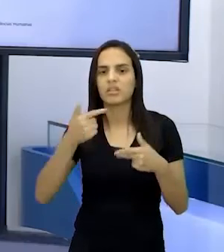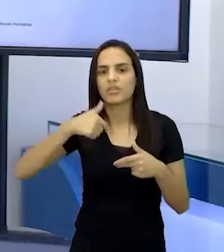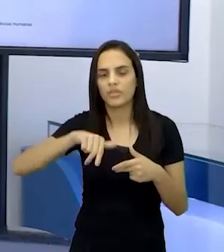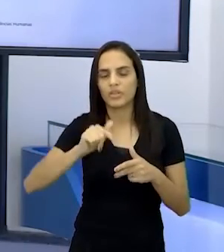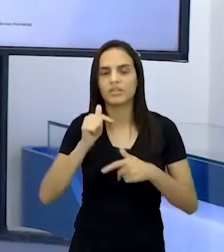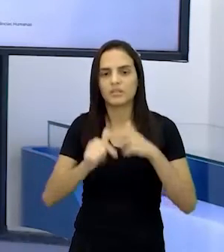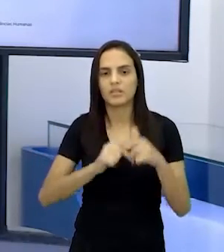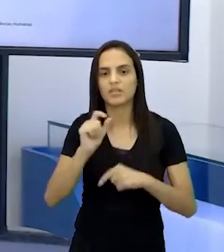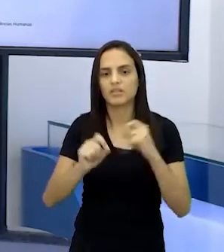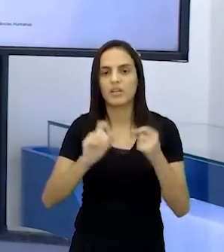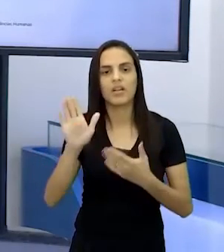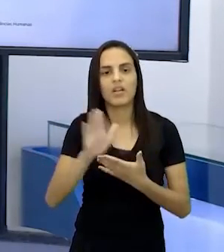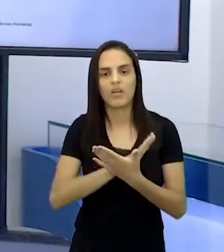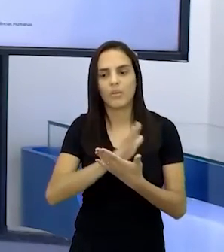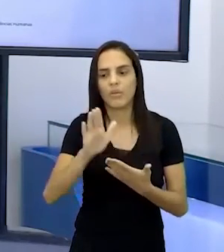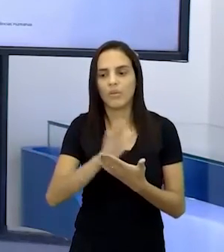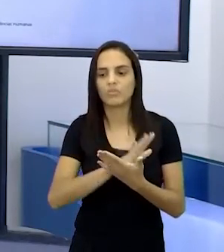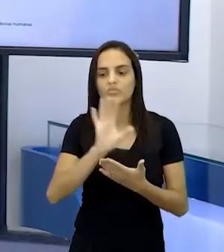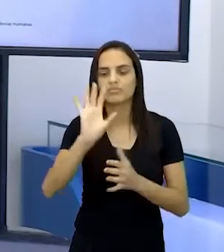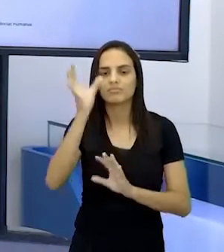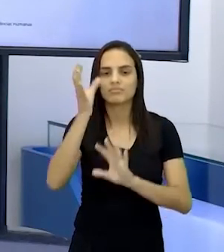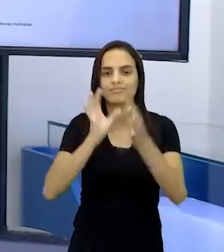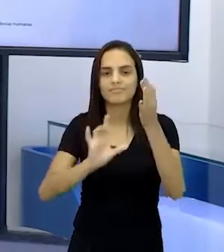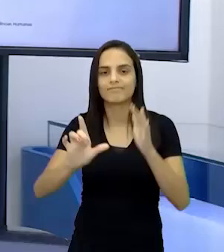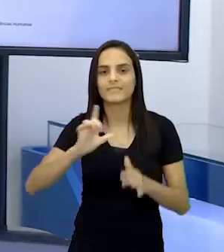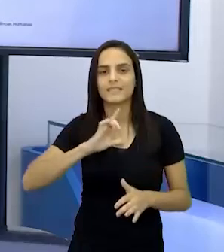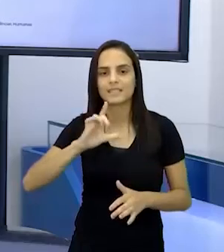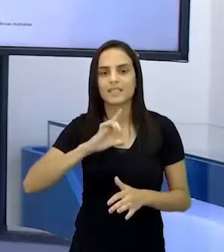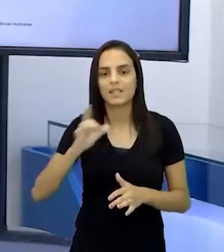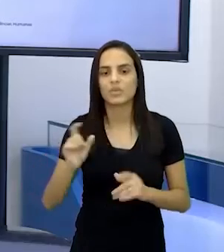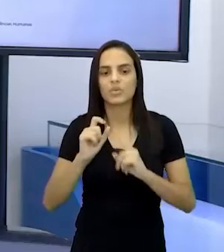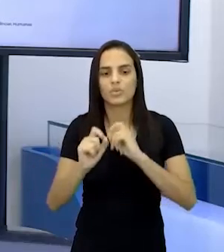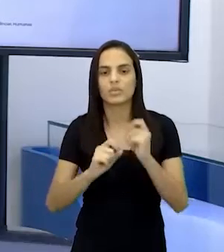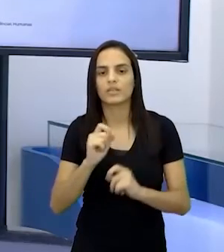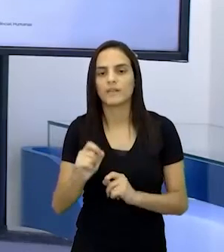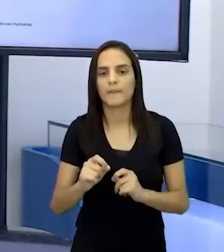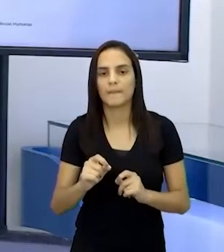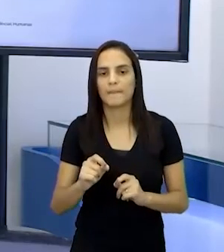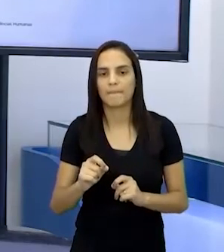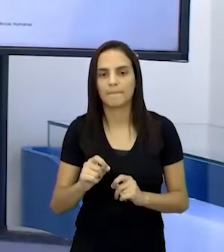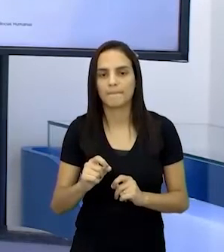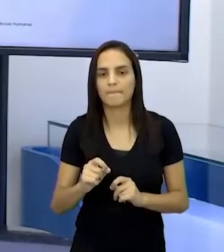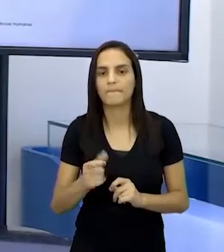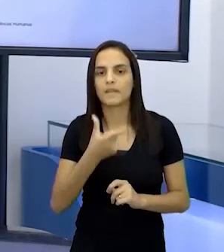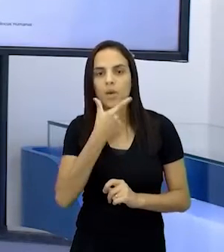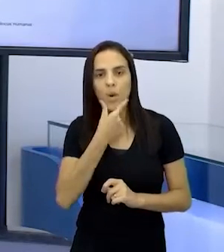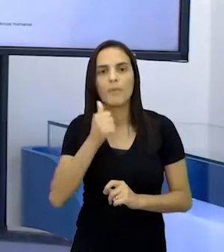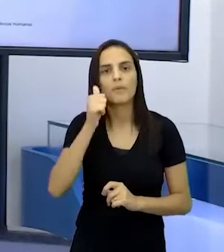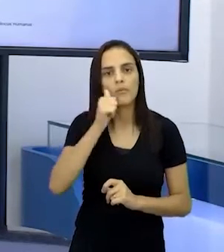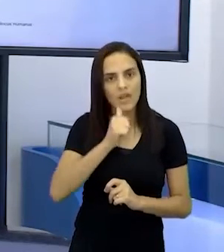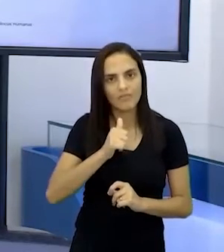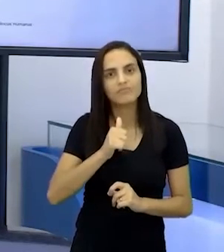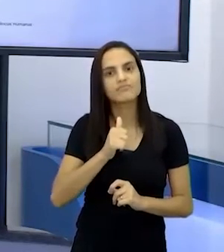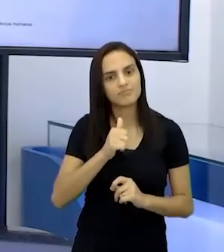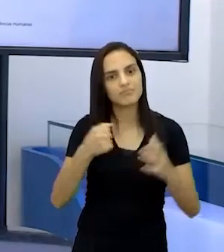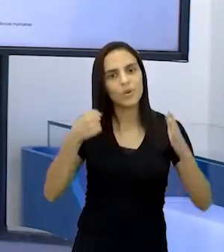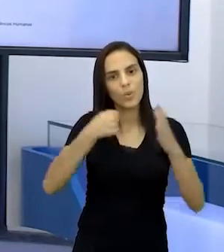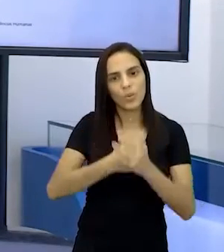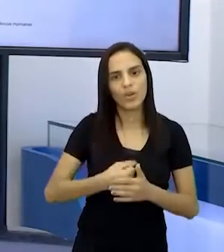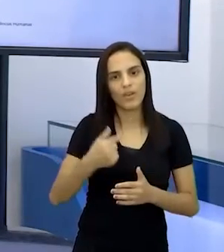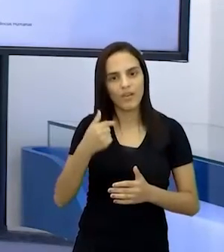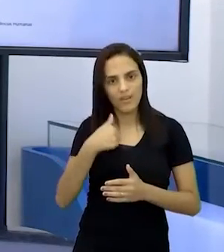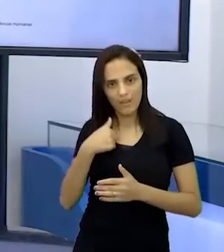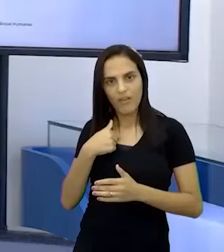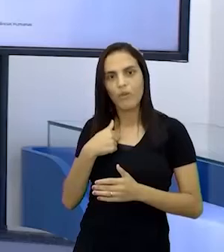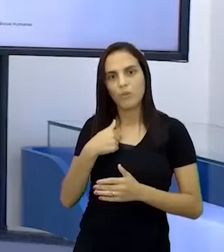trabalhar aqui, em algumas situações, existe até um confronto entre sexos opostos. Então, eu estou